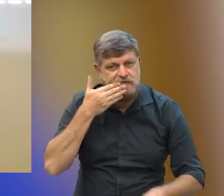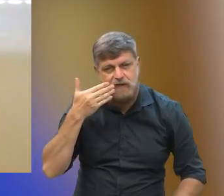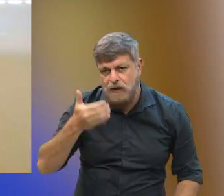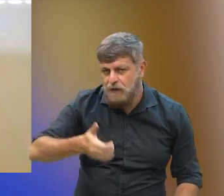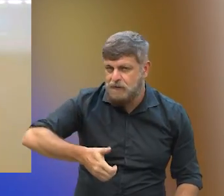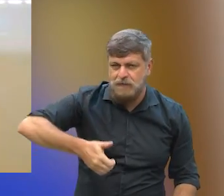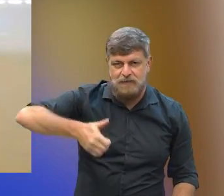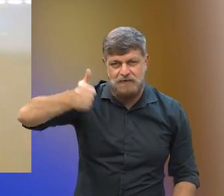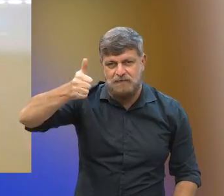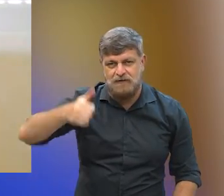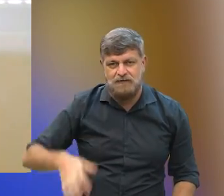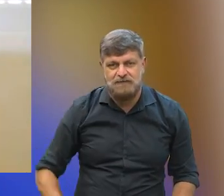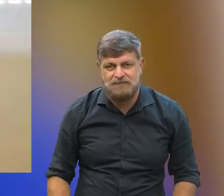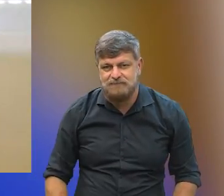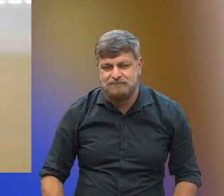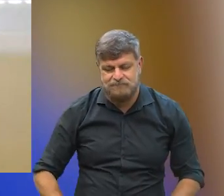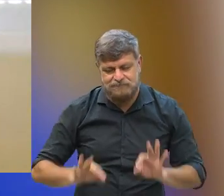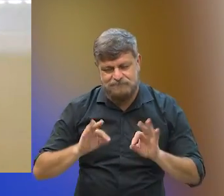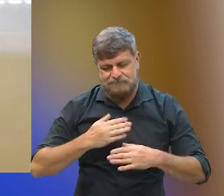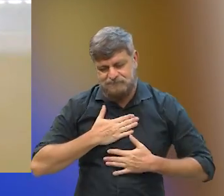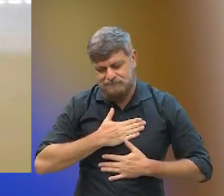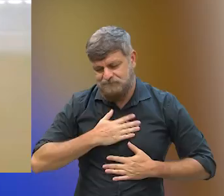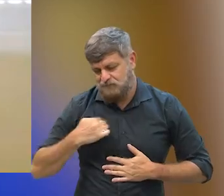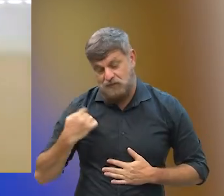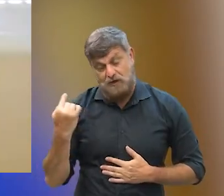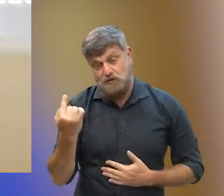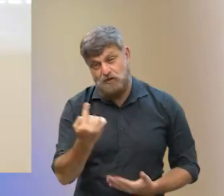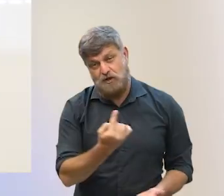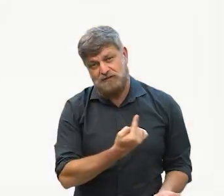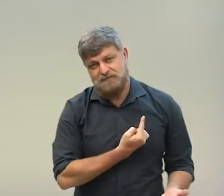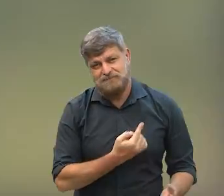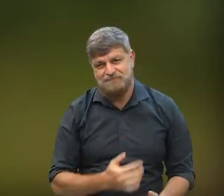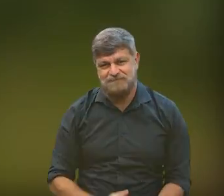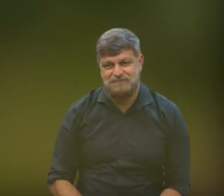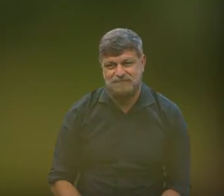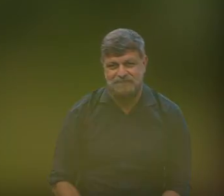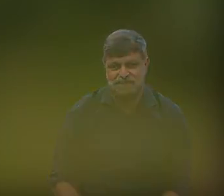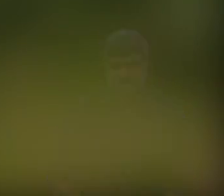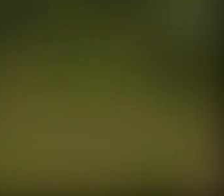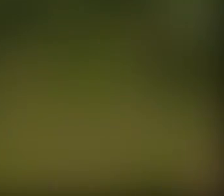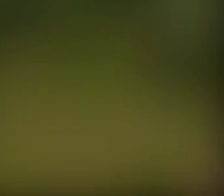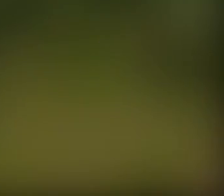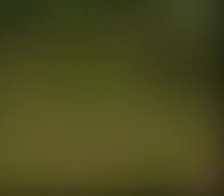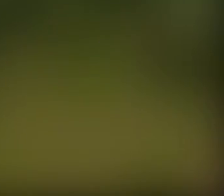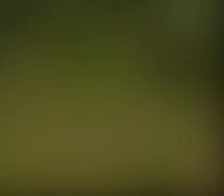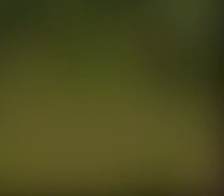isso, o maior beneficiário somos nós mesmos.